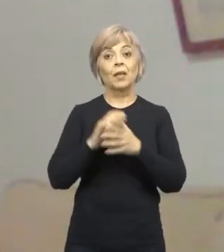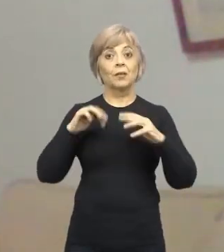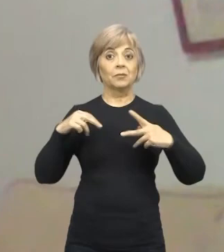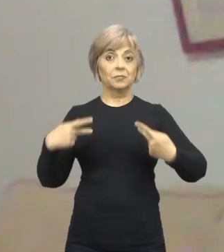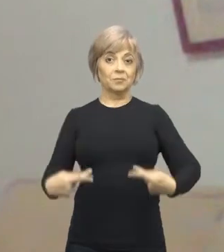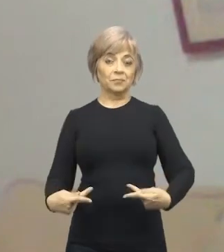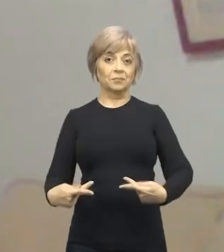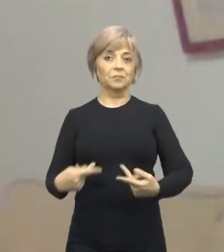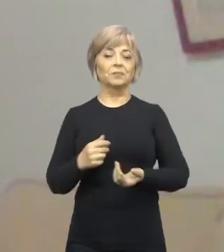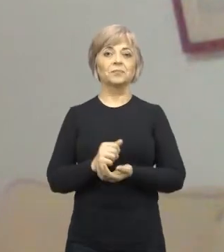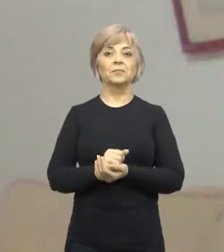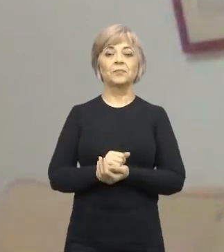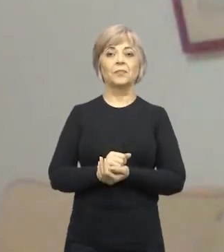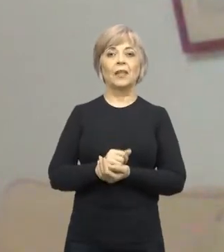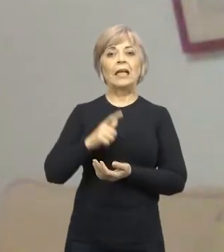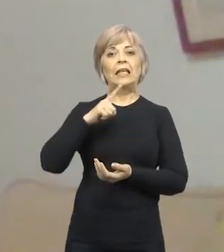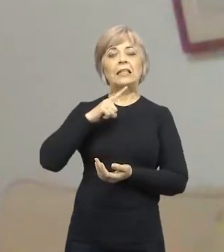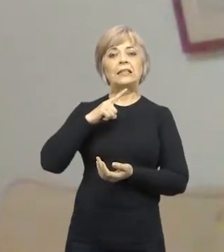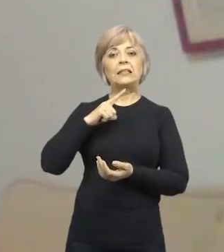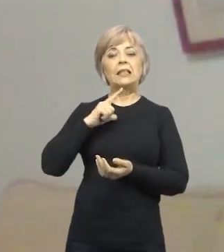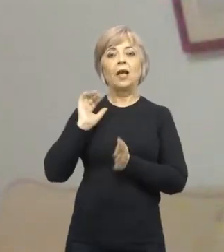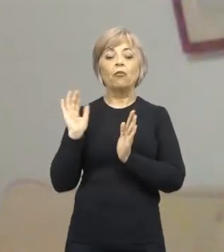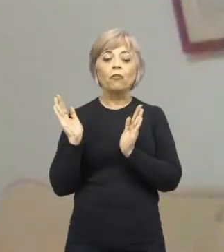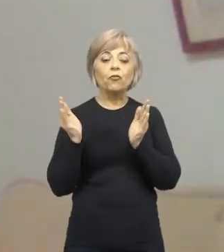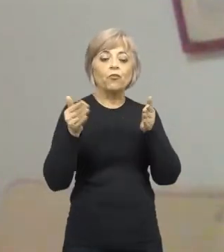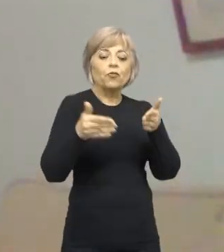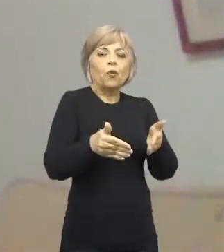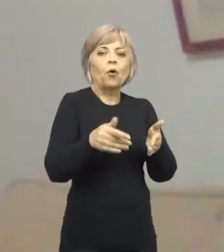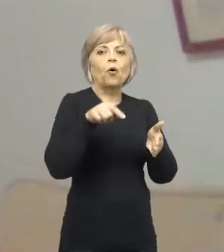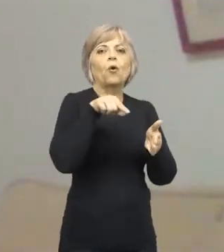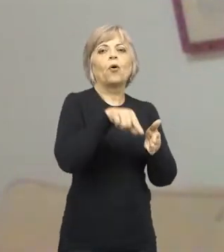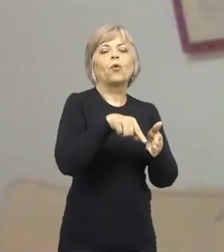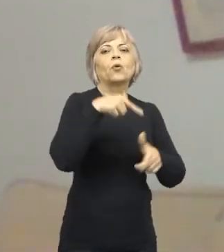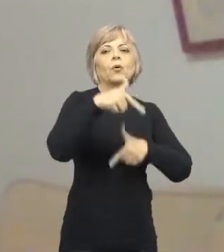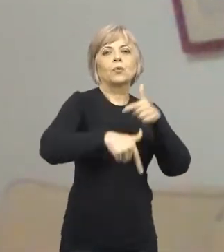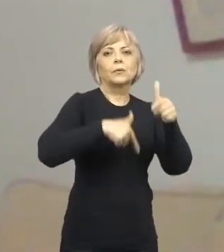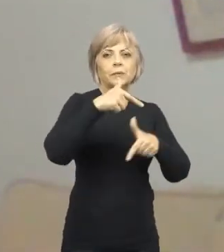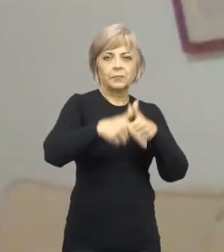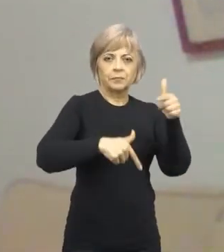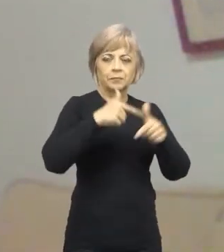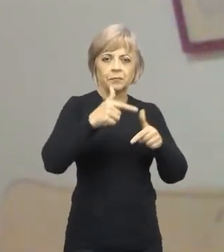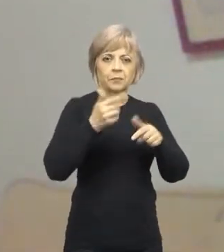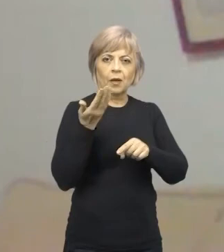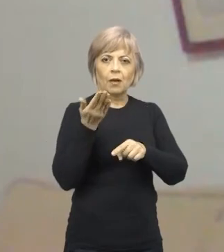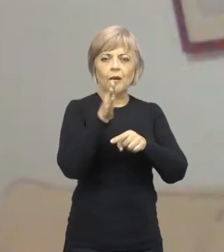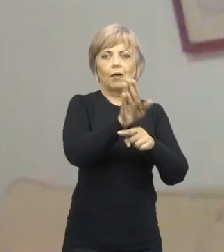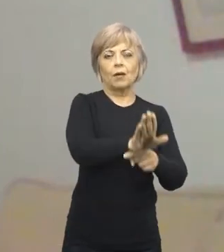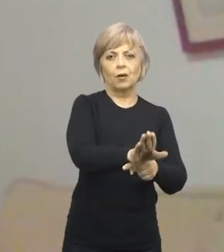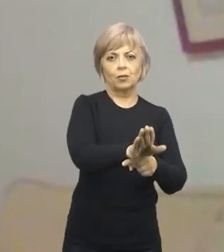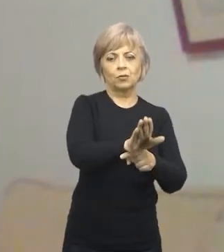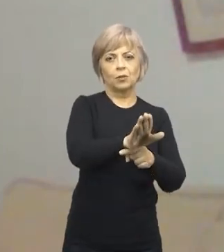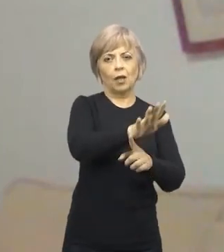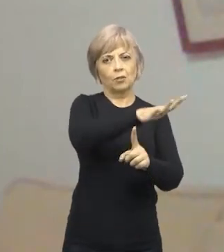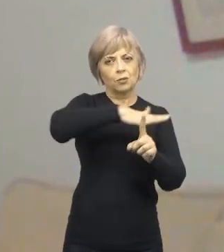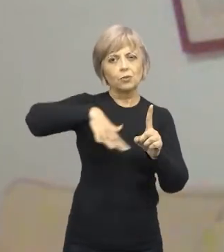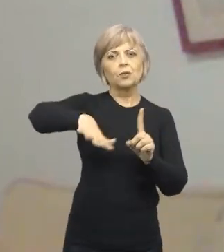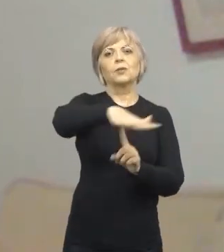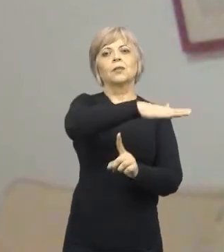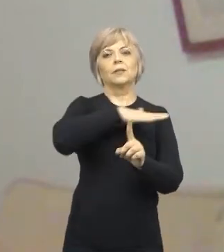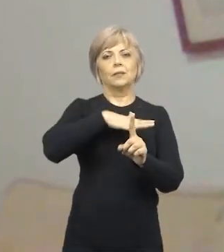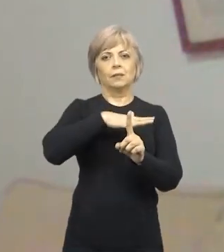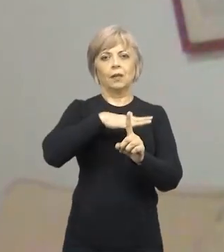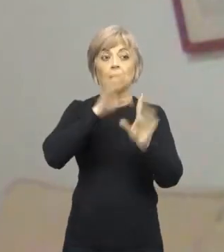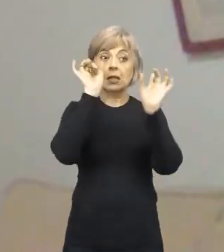Ministério Público ele está voltado para atuar em favor da sociedade,